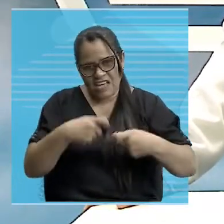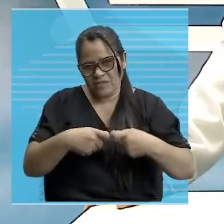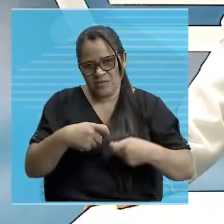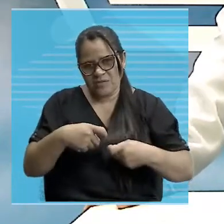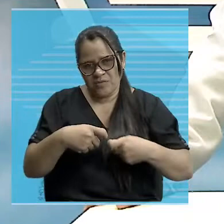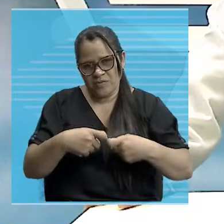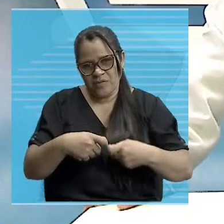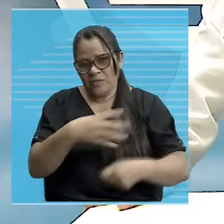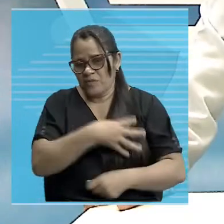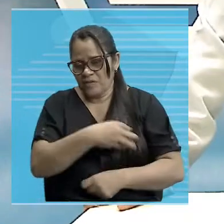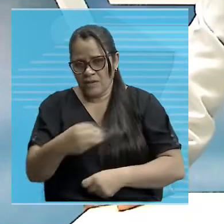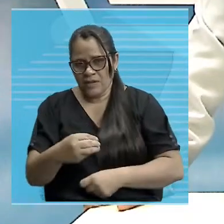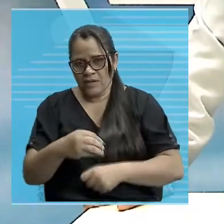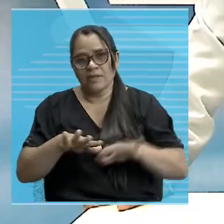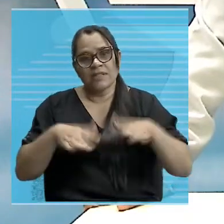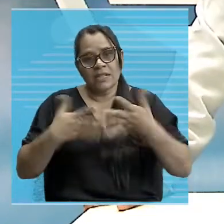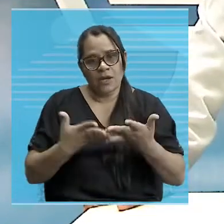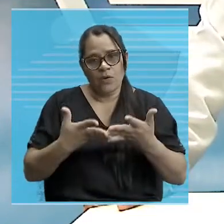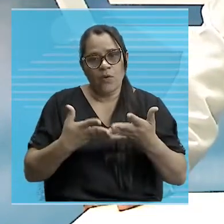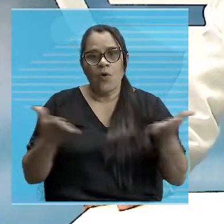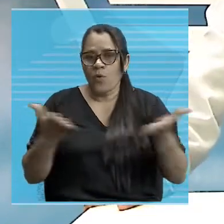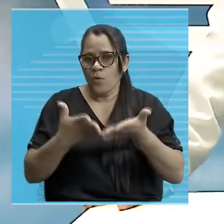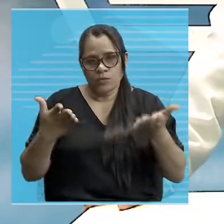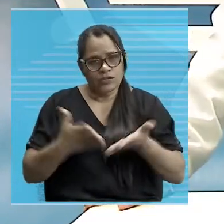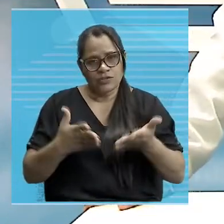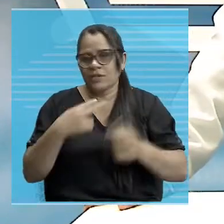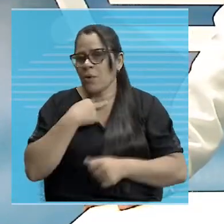não. Gente, não existe isso.